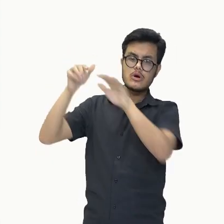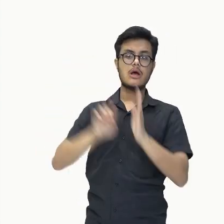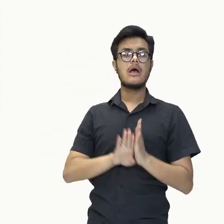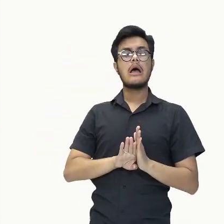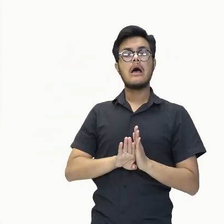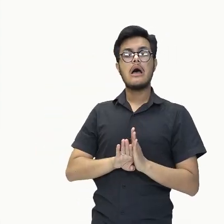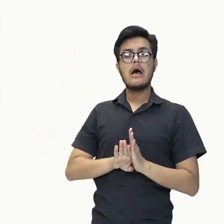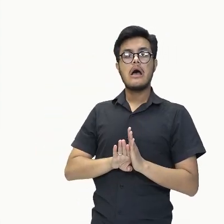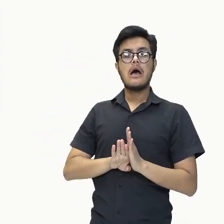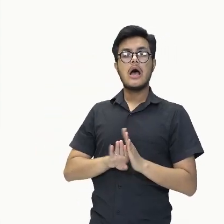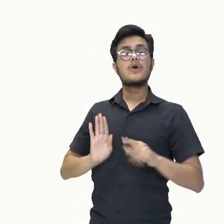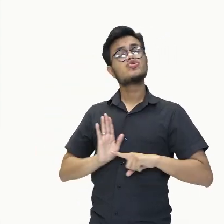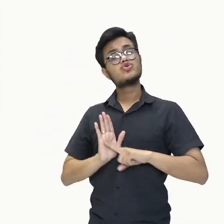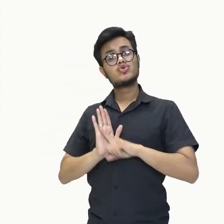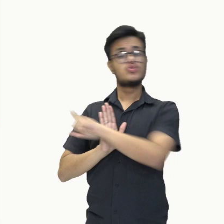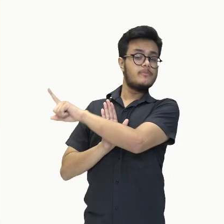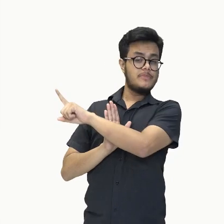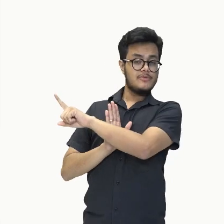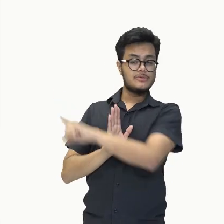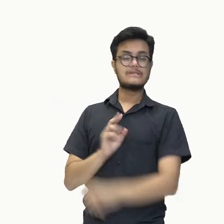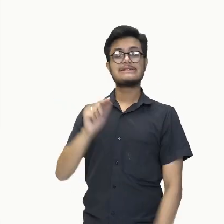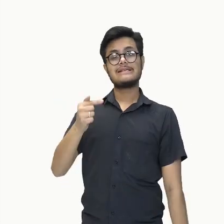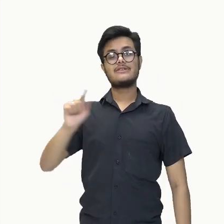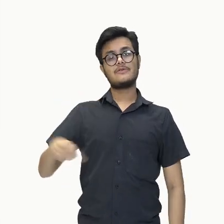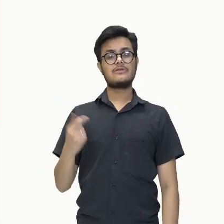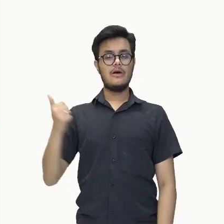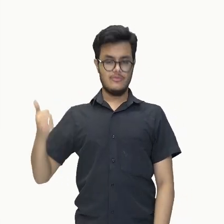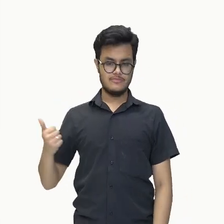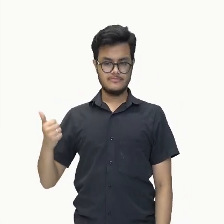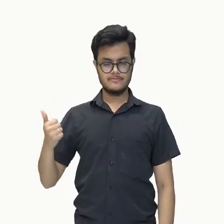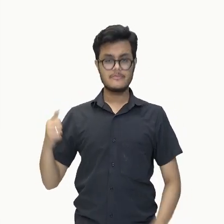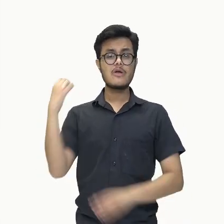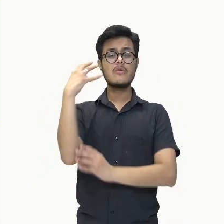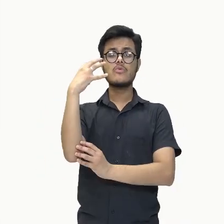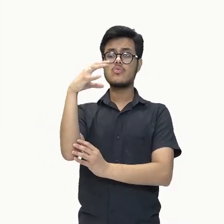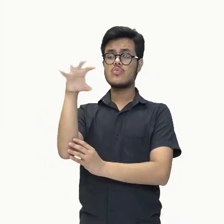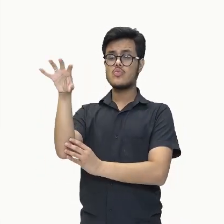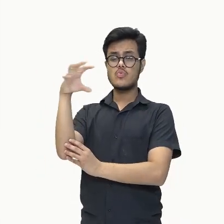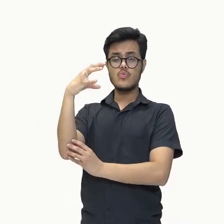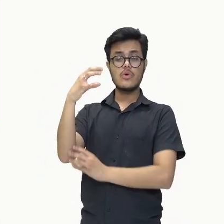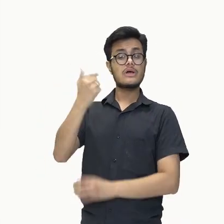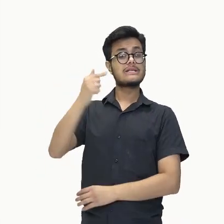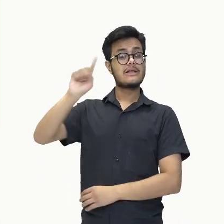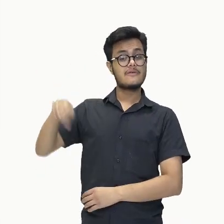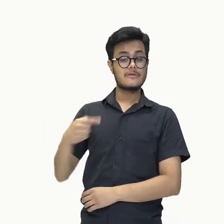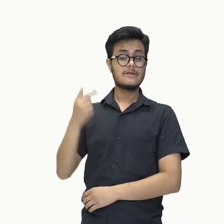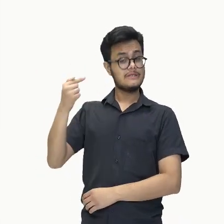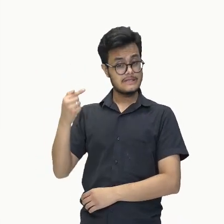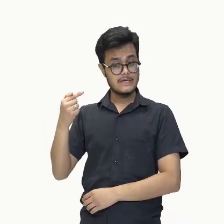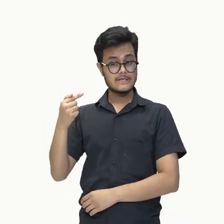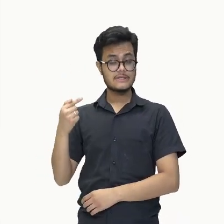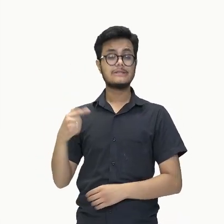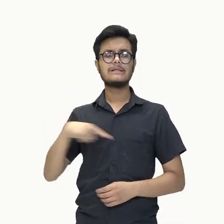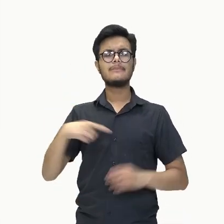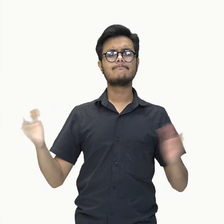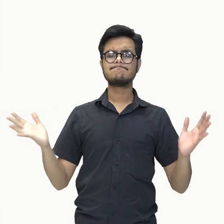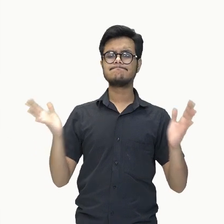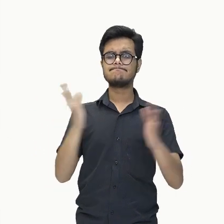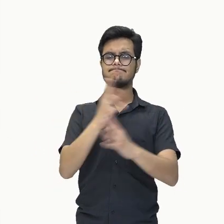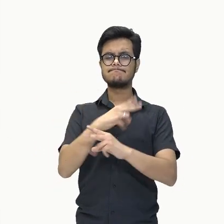Ventilador e circulador aumentou 0,7%. E o climatizador